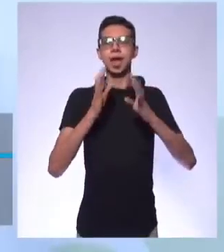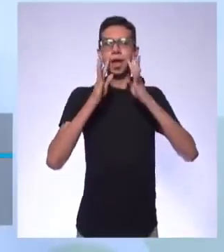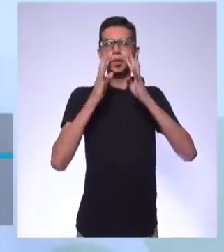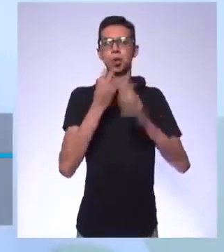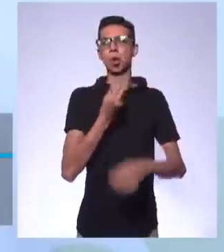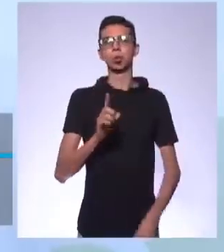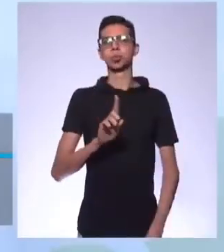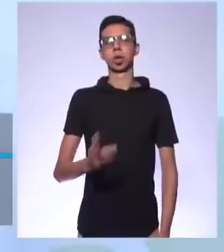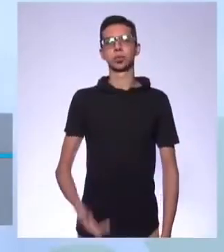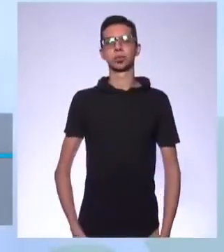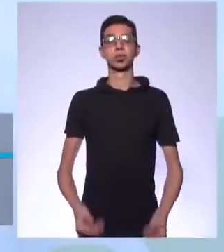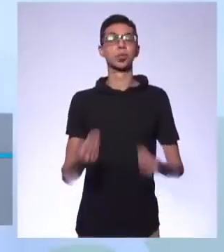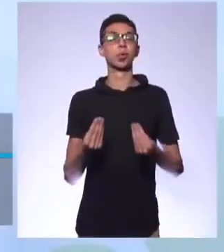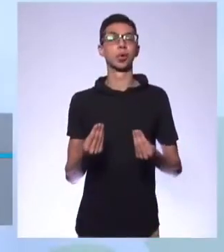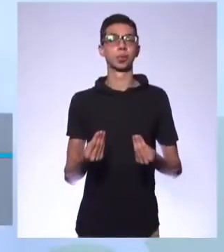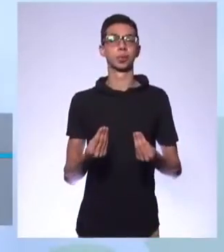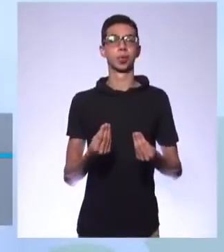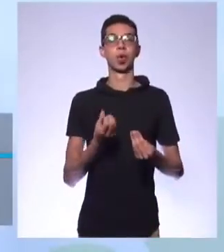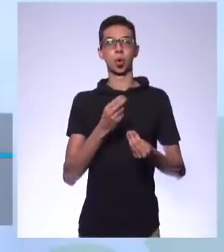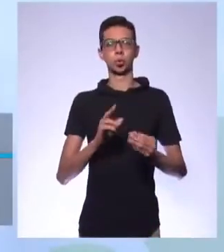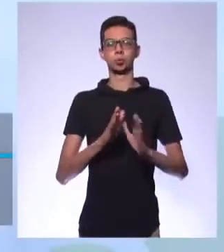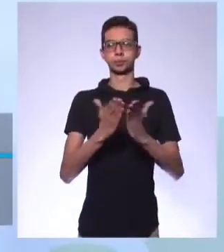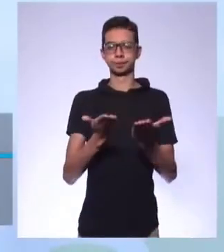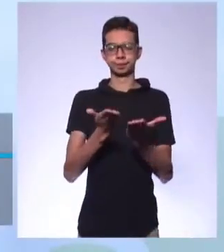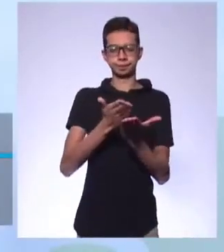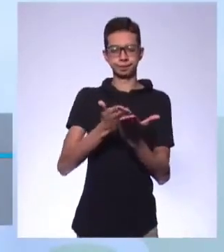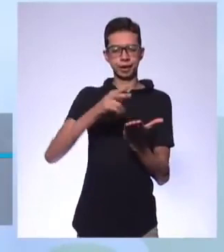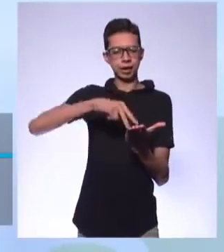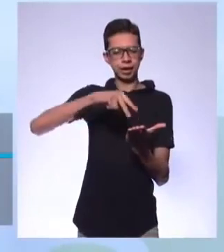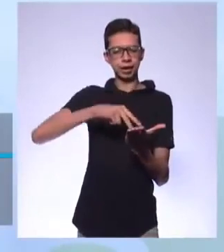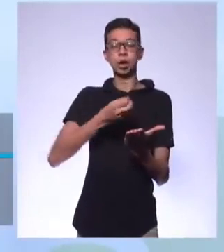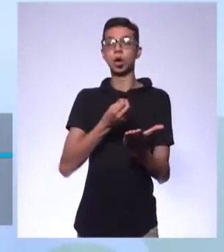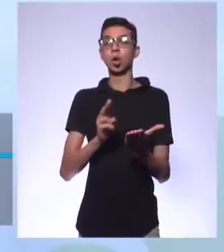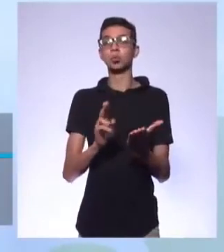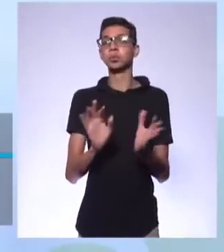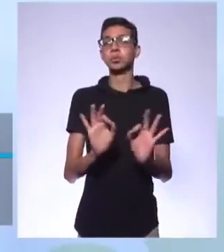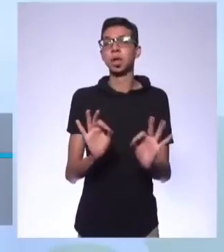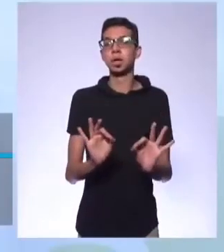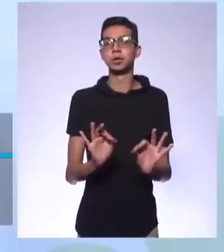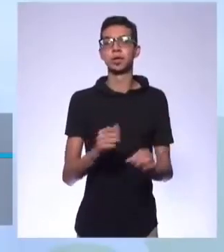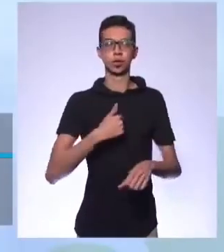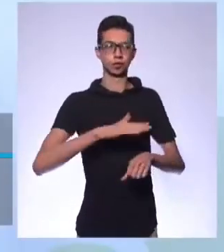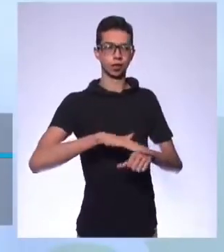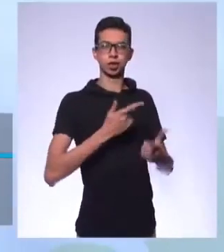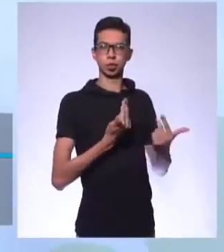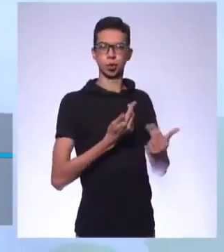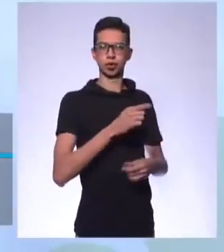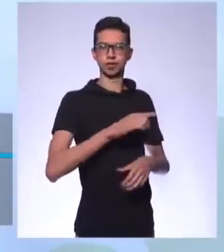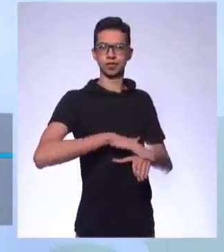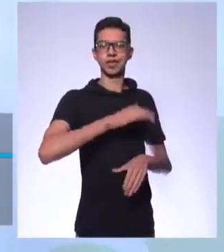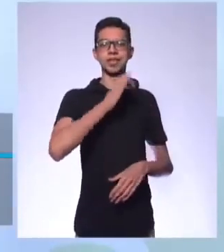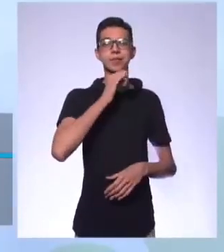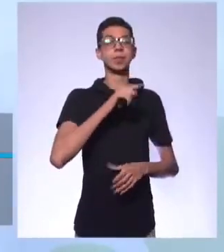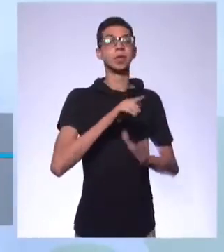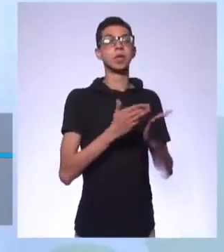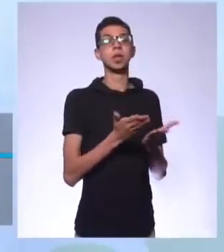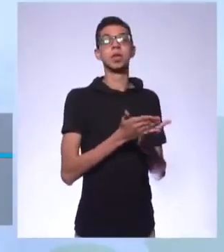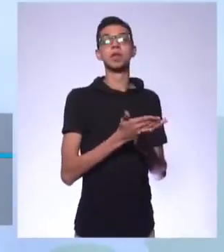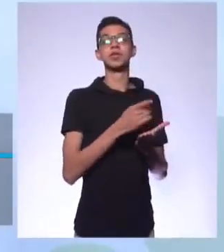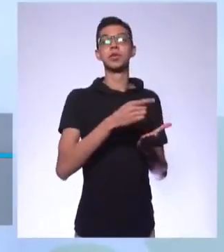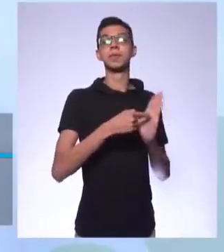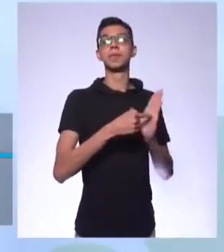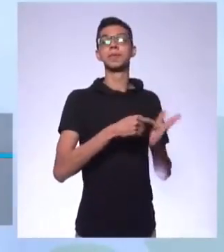esse livro ou não ler esse livro, né? Posso fazer, eu gosto, você faz comigo um bate-papo, por exemplo, claro, um livro que você indicaria e por